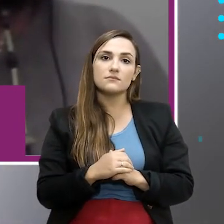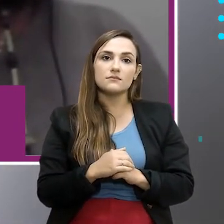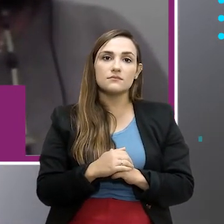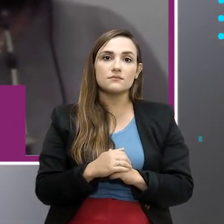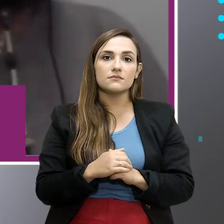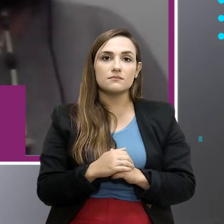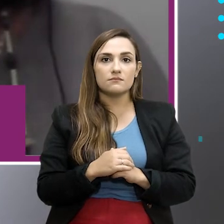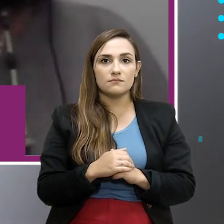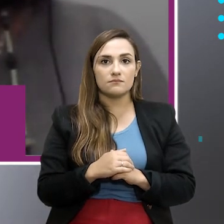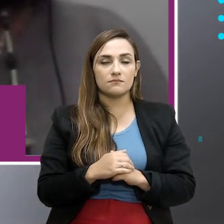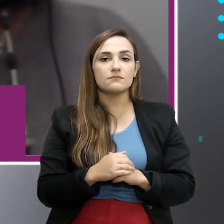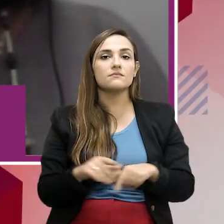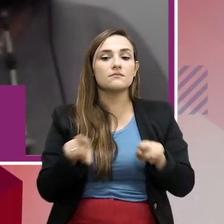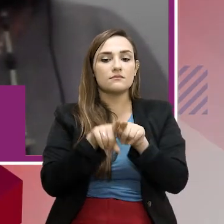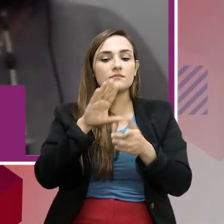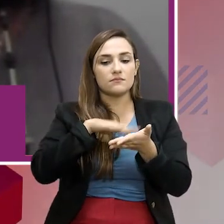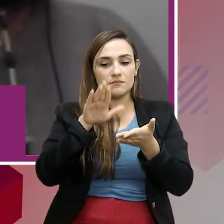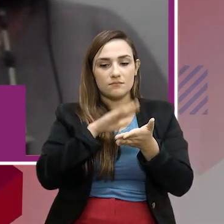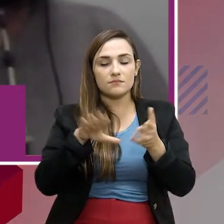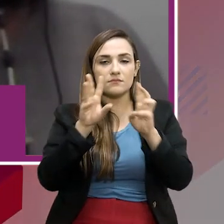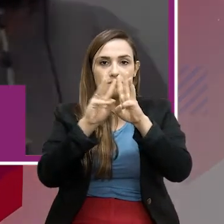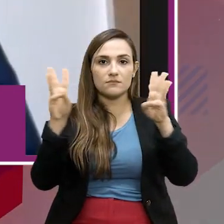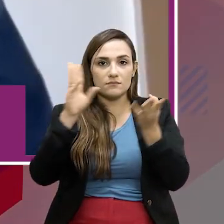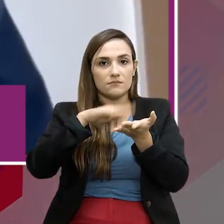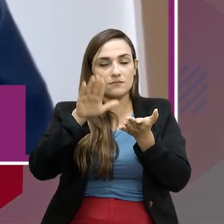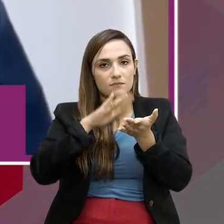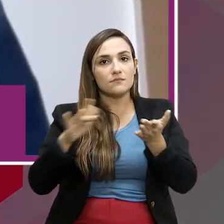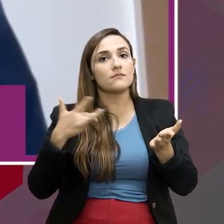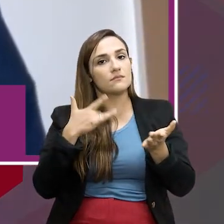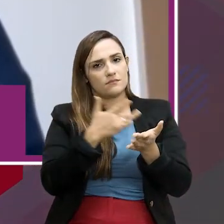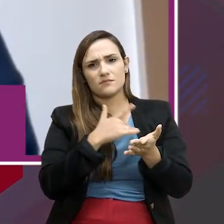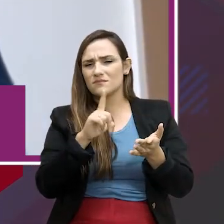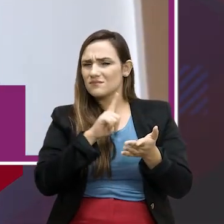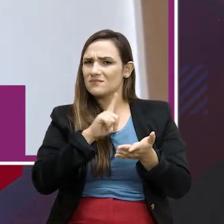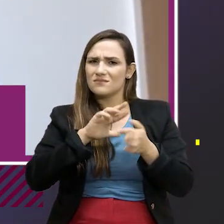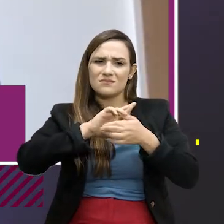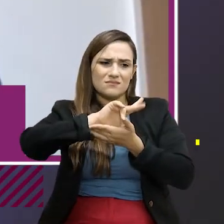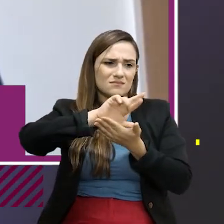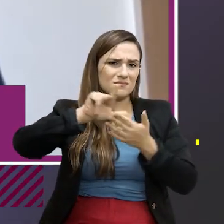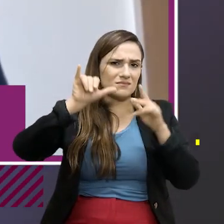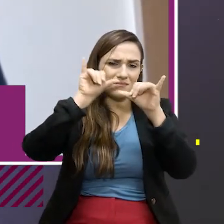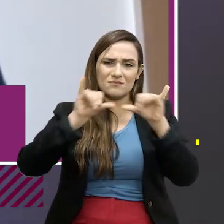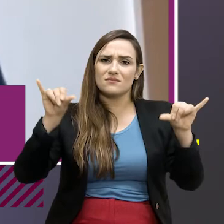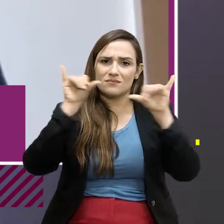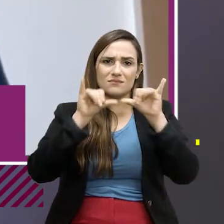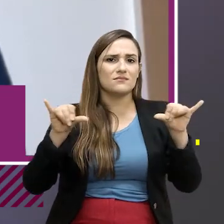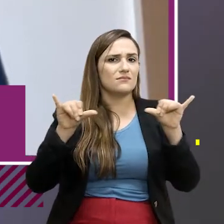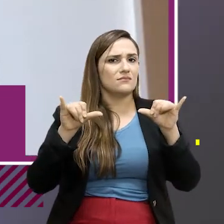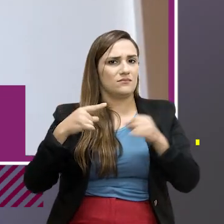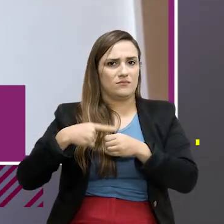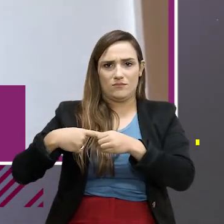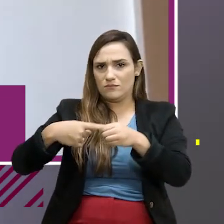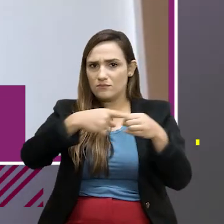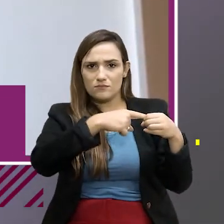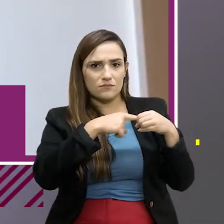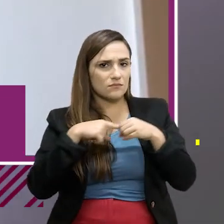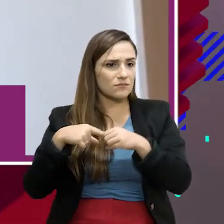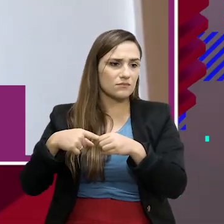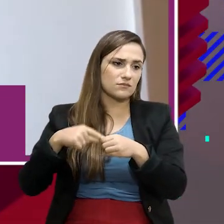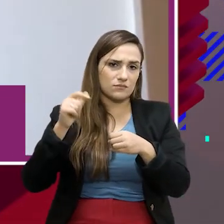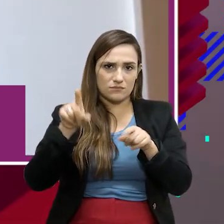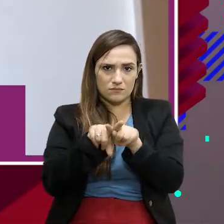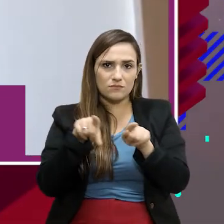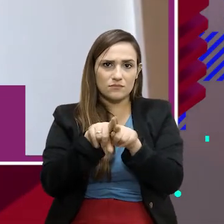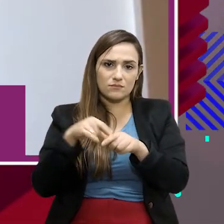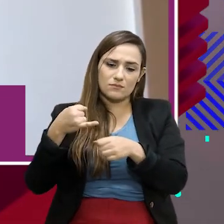que é muito importante. O site da Secretaria de Estado de Saúde tem amplas informações a respeito dos municípios do